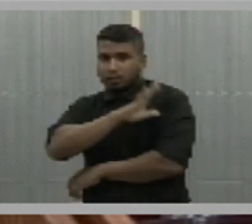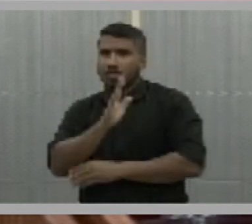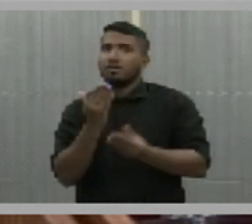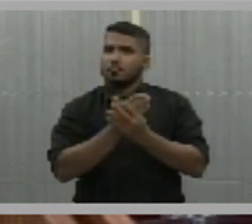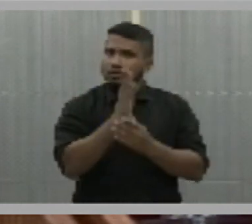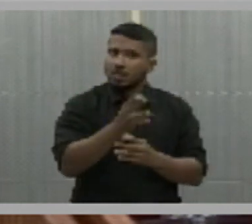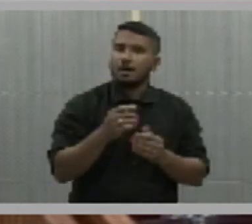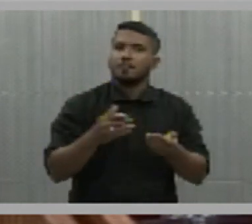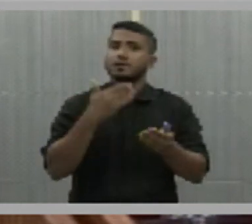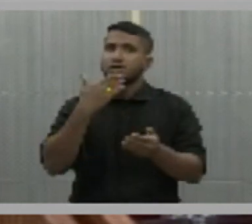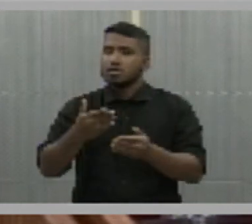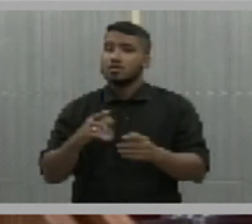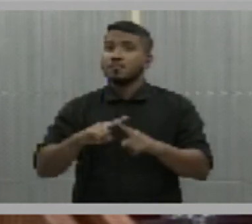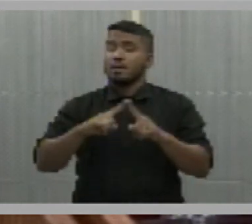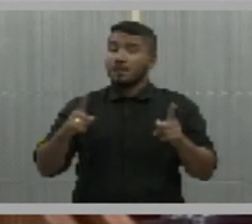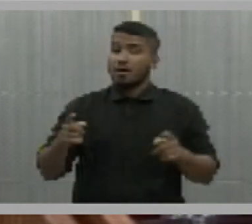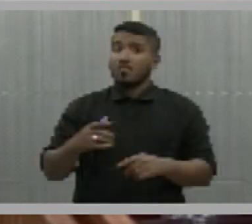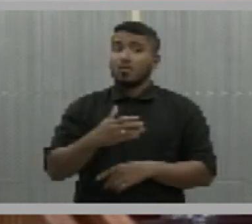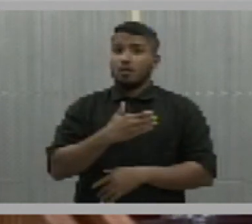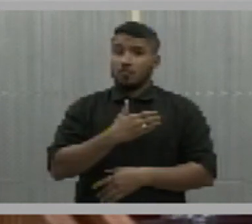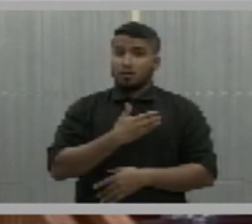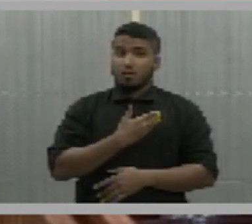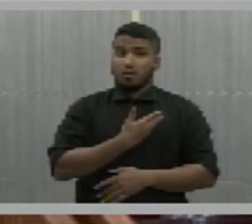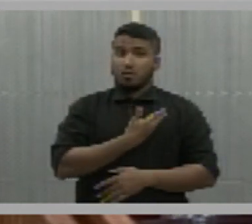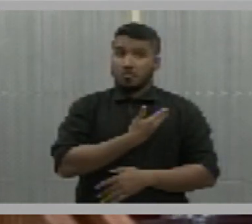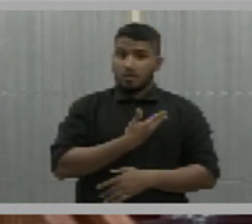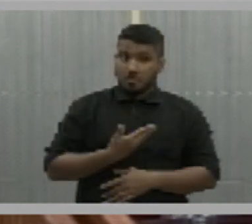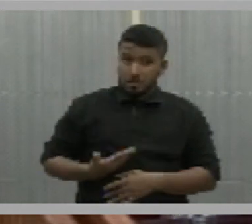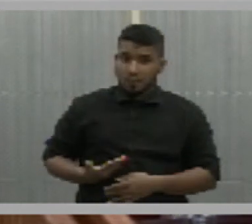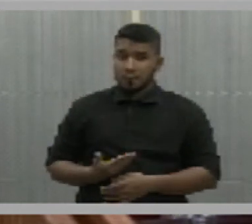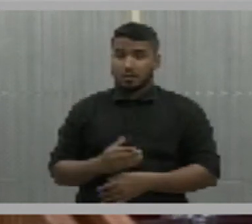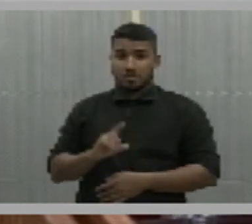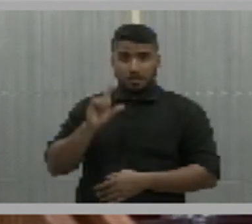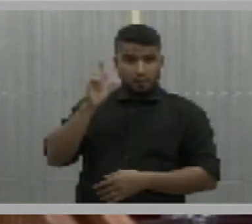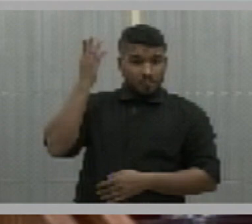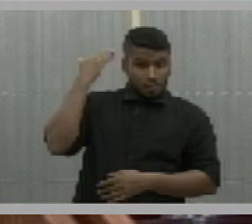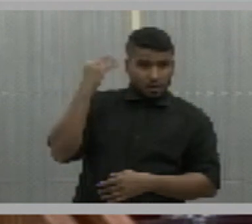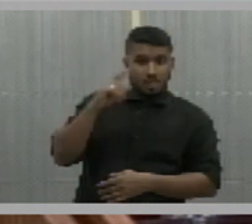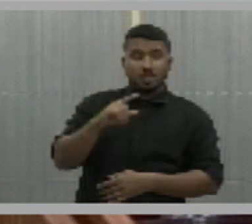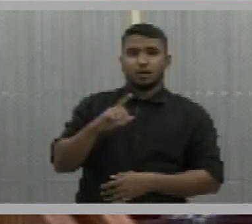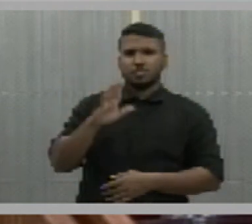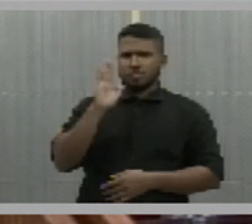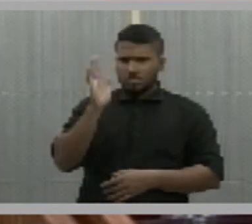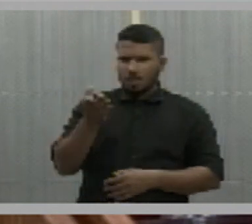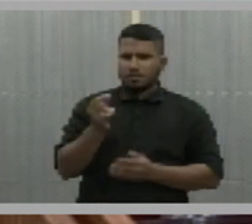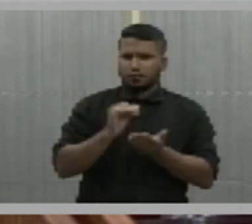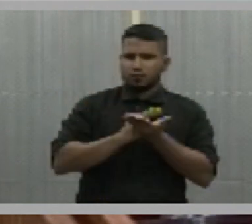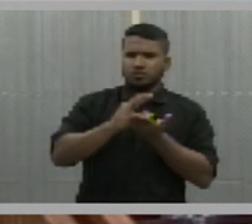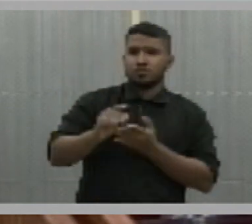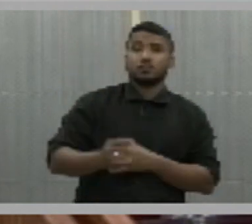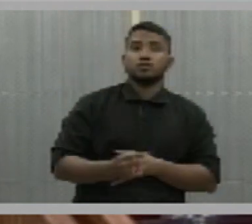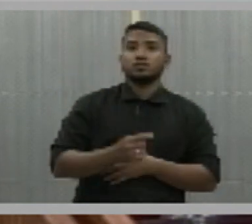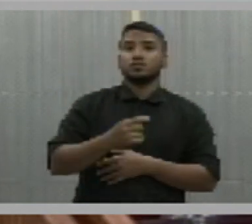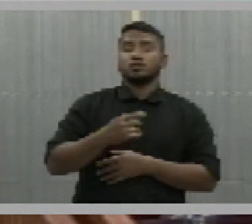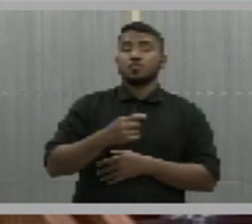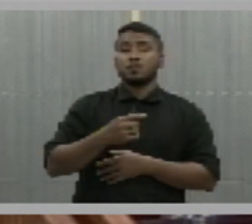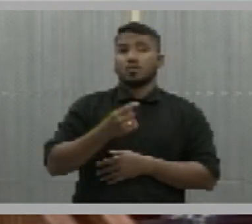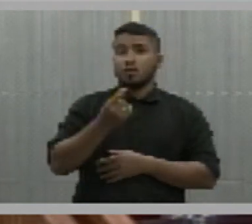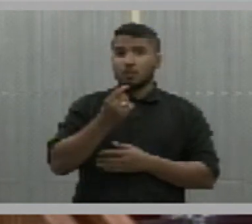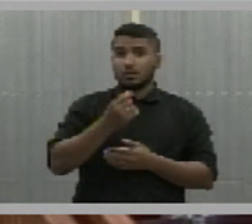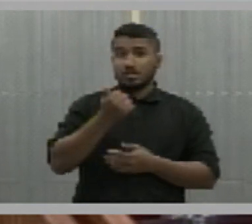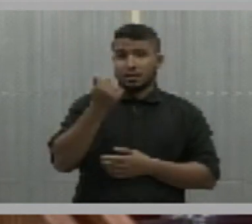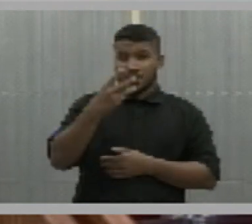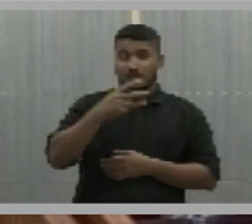Porém, o governador, na época, destinou 12 milhões,